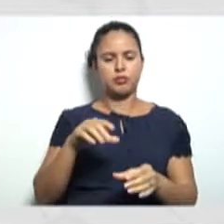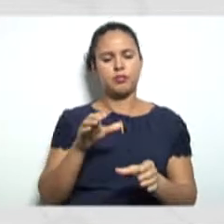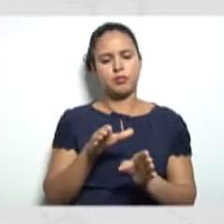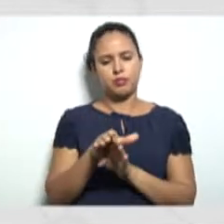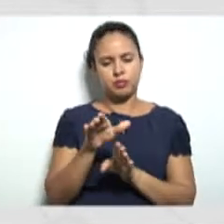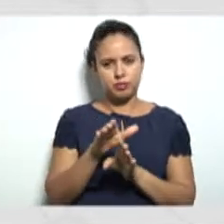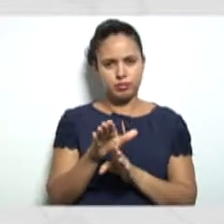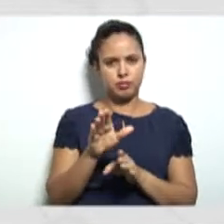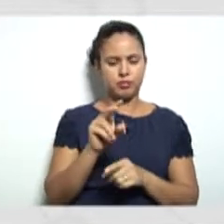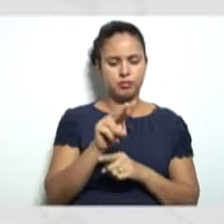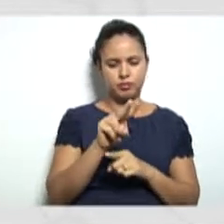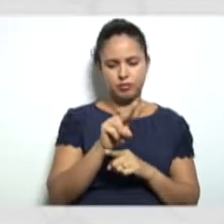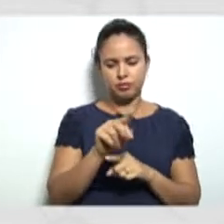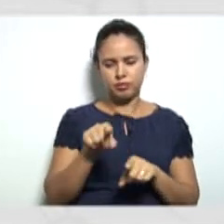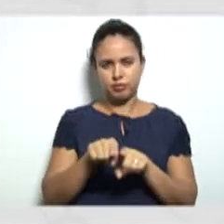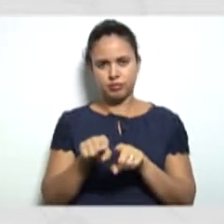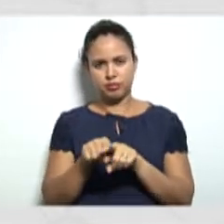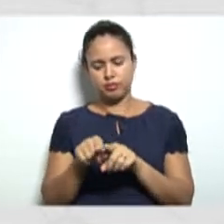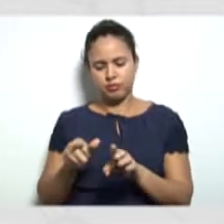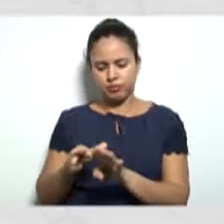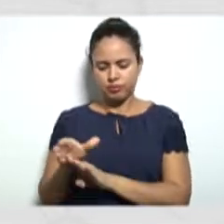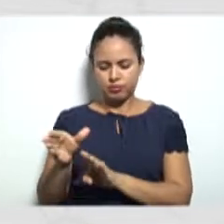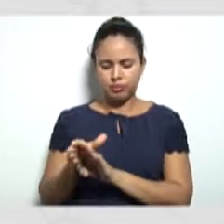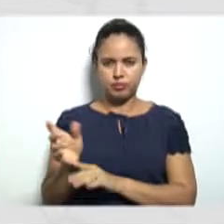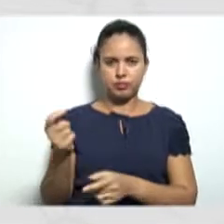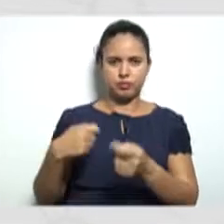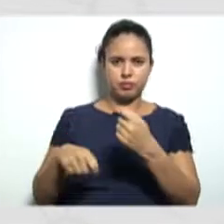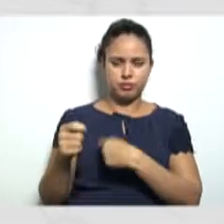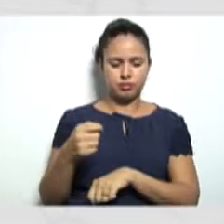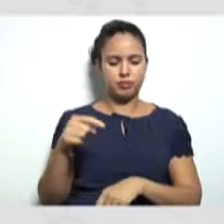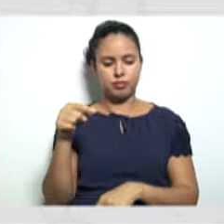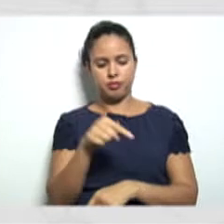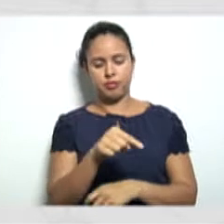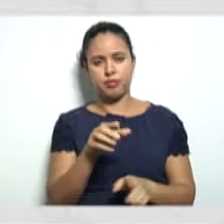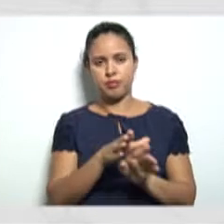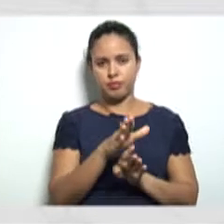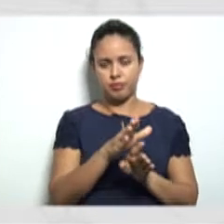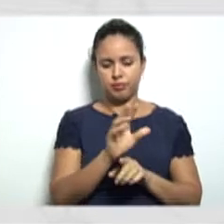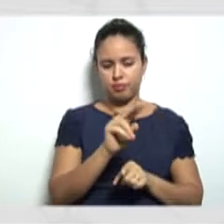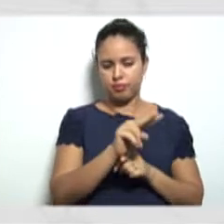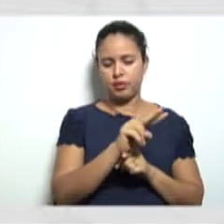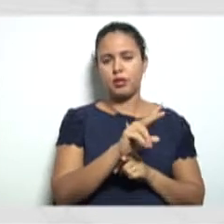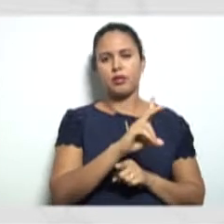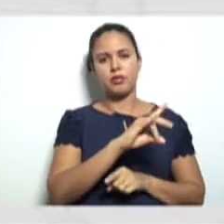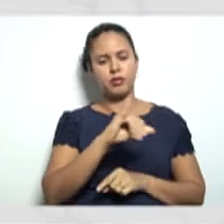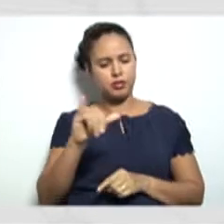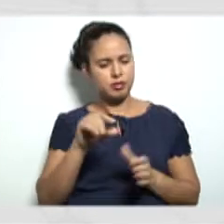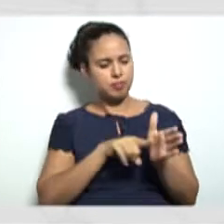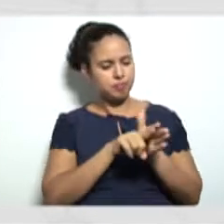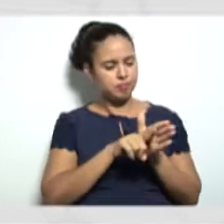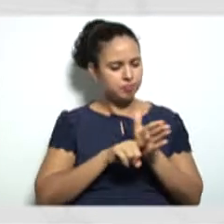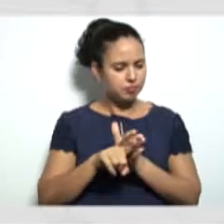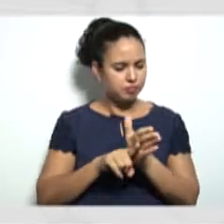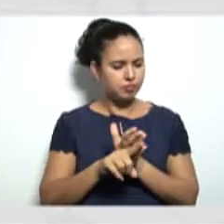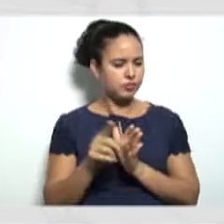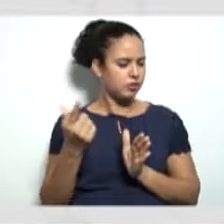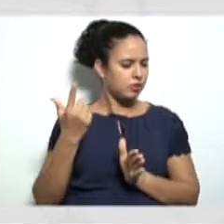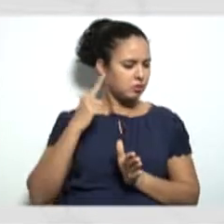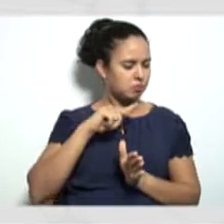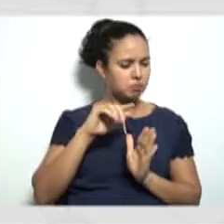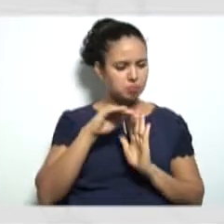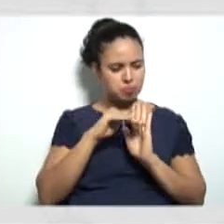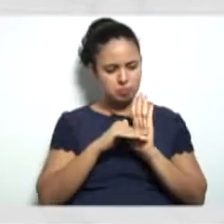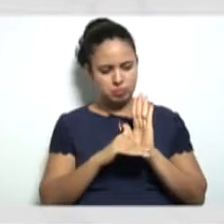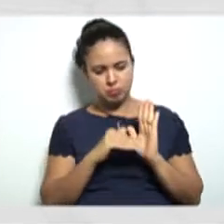administrativo. O conselho fiscal vai fiscalizar se está sendo tudo cumprido, igual foi decidido nas assembleias.